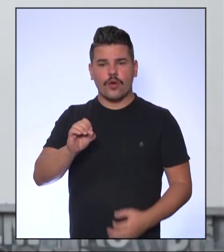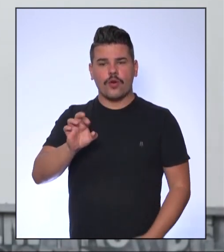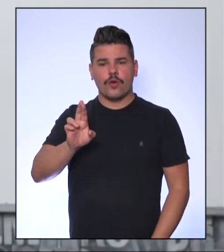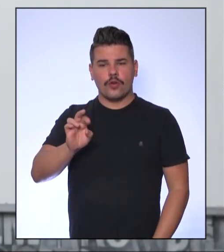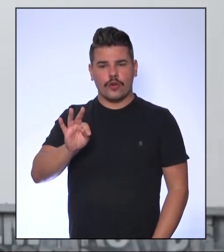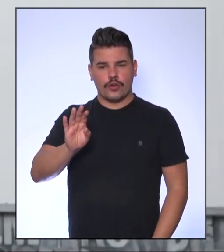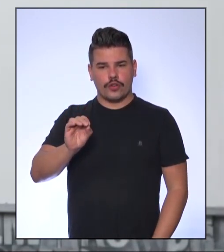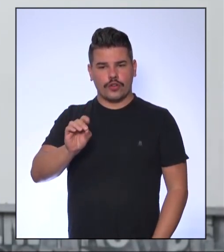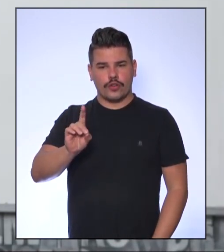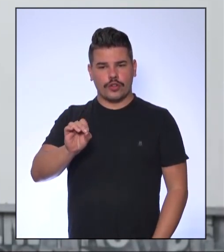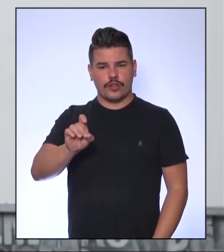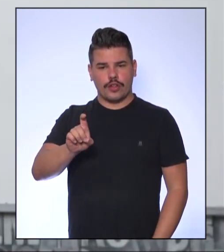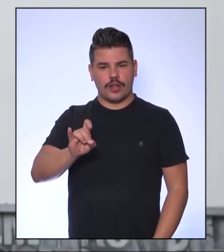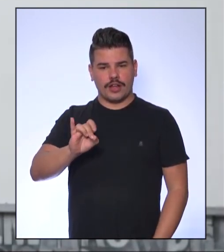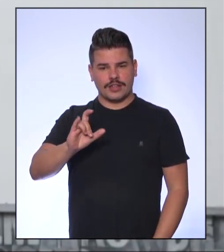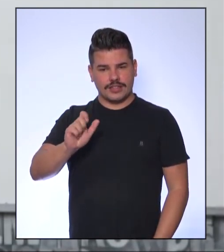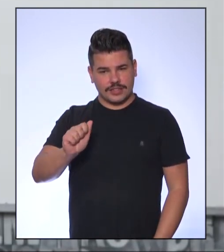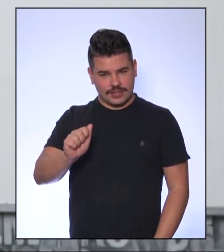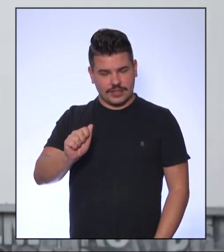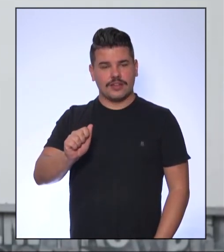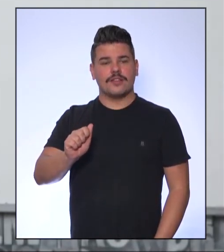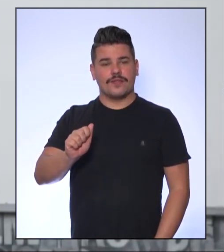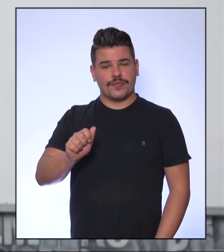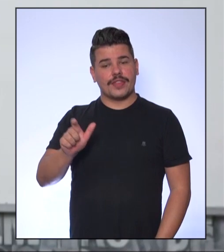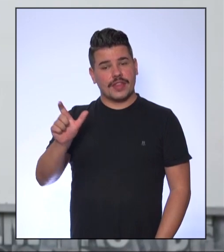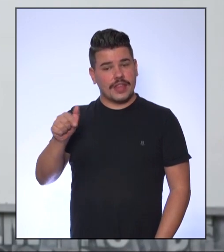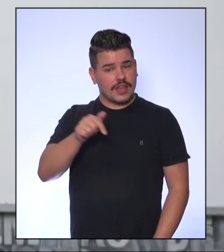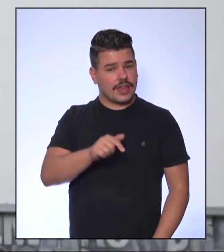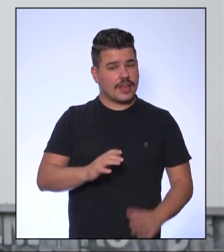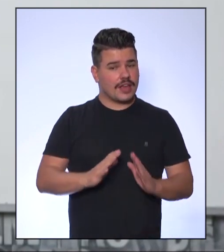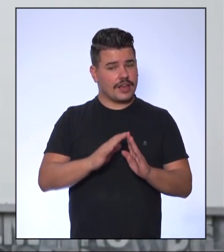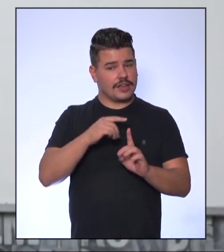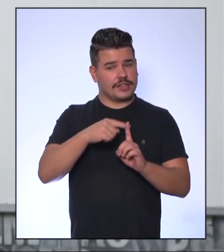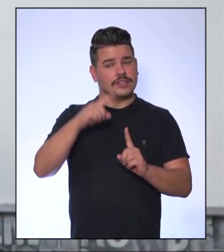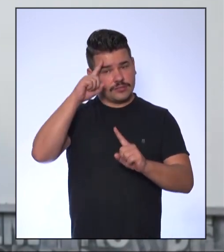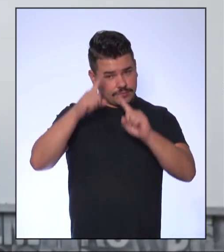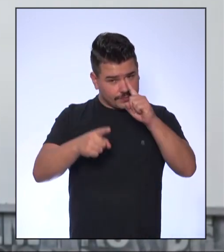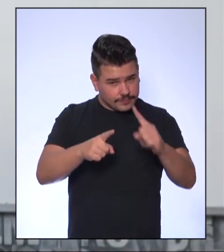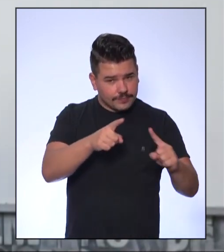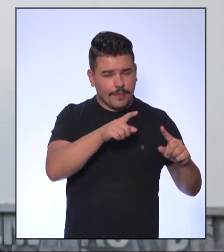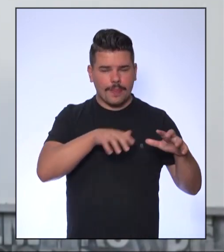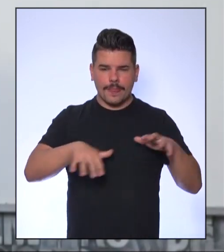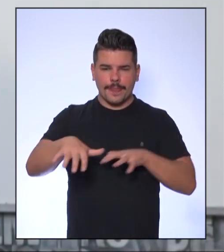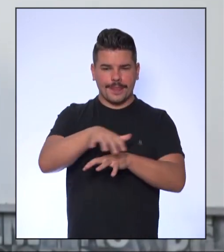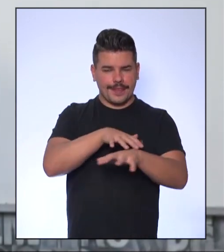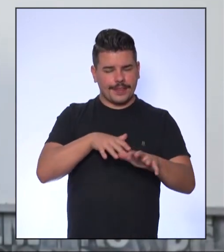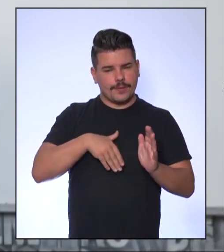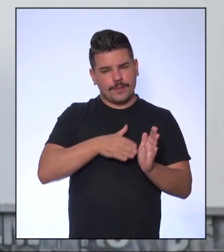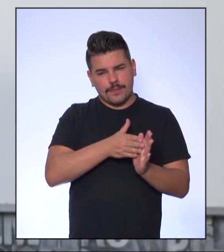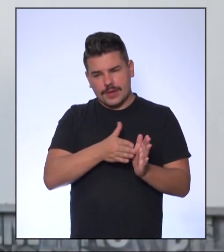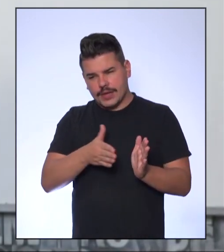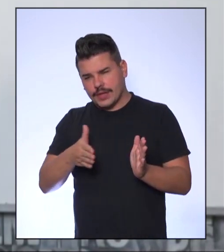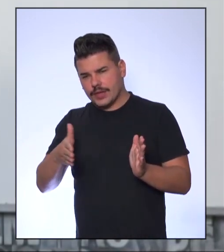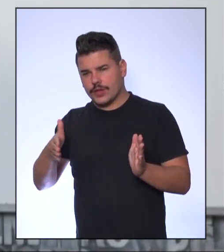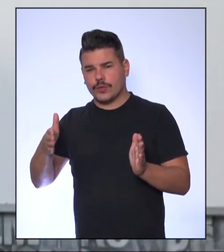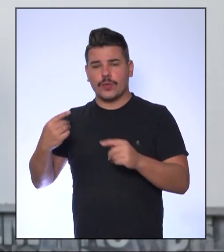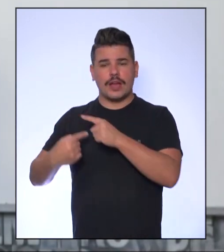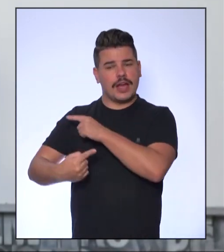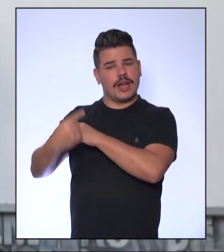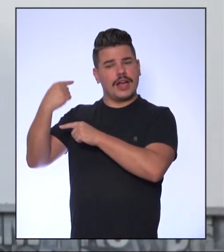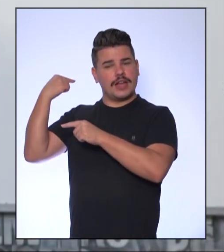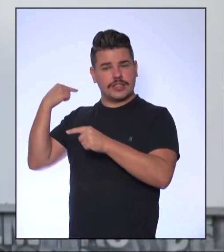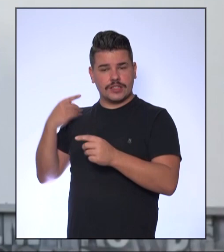Aqui não. A igreja só tem o controle. Legal? Então nós observamos que antes do